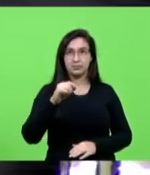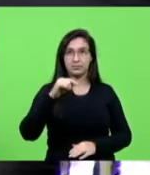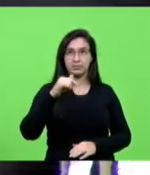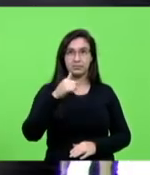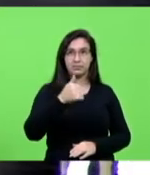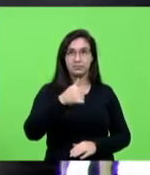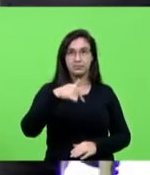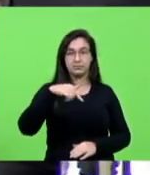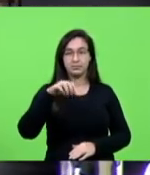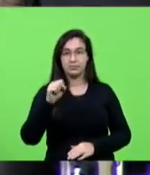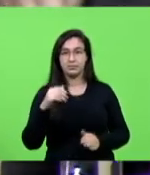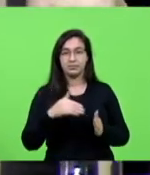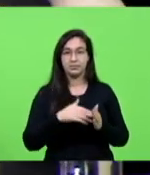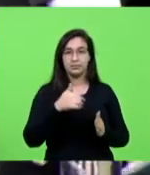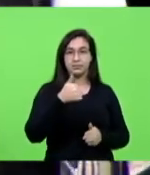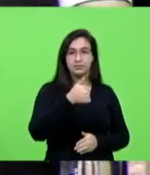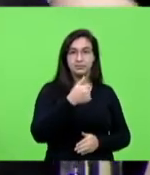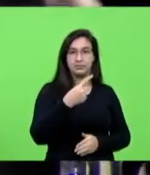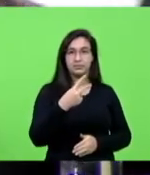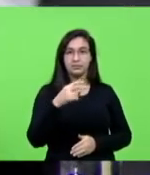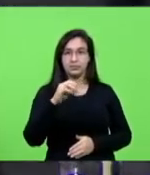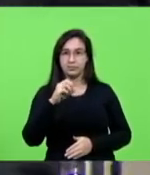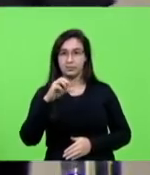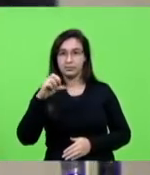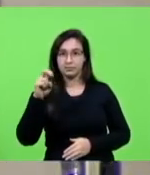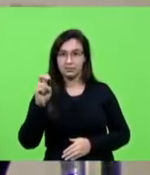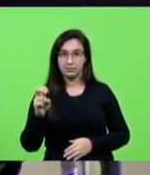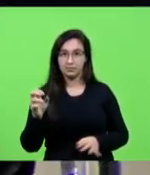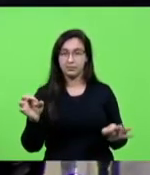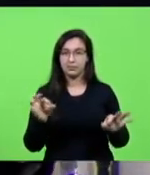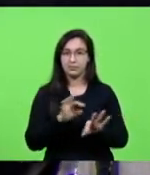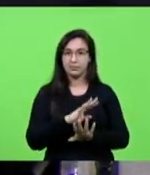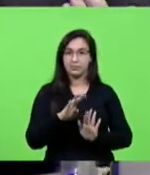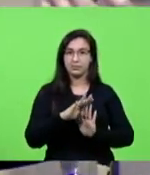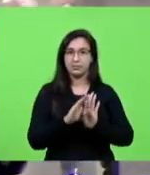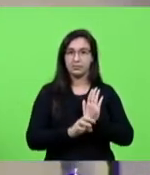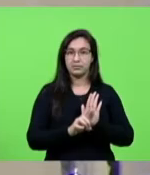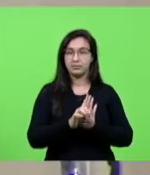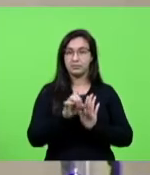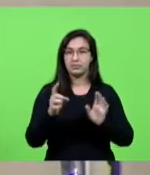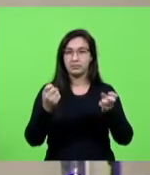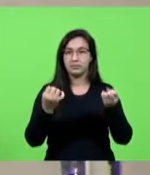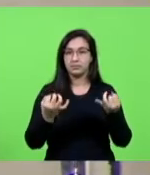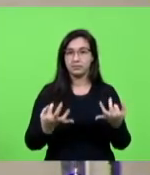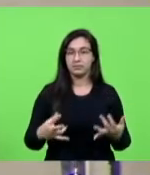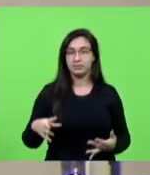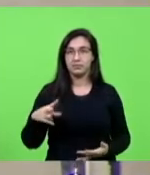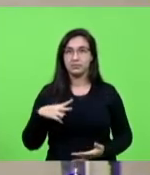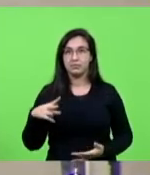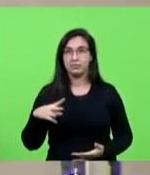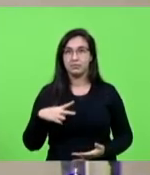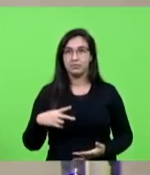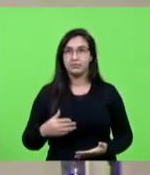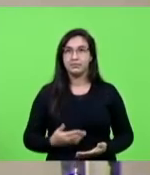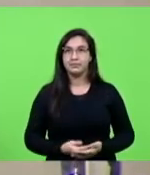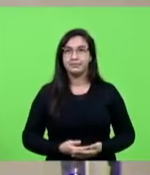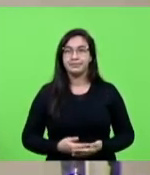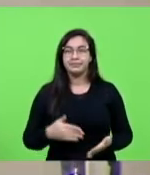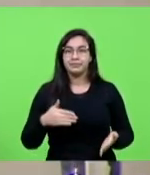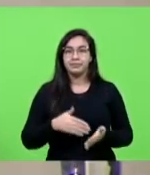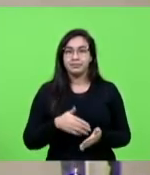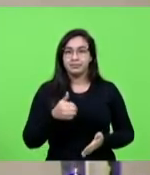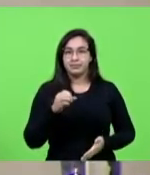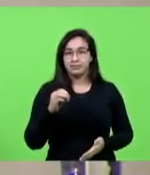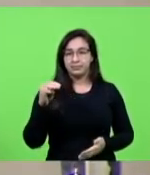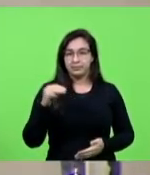a 1205. Fim da ordem do dia. Passamos às explicações pessoais. Pelo tempo de até 10 minutos, fará